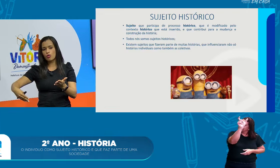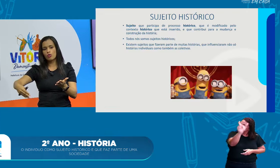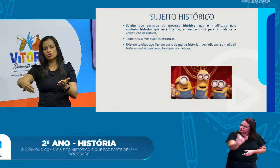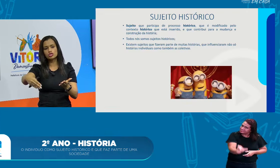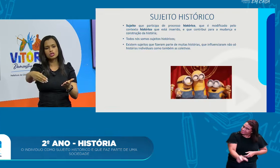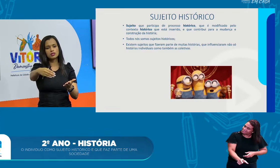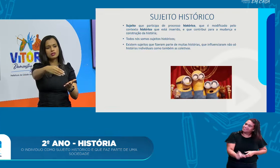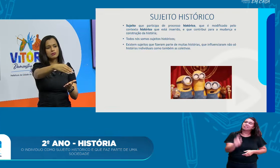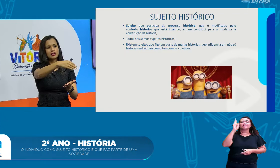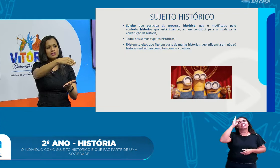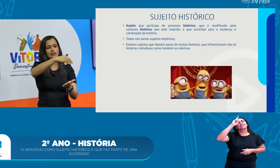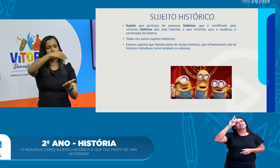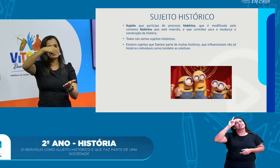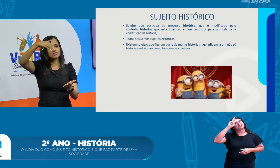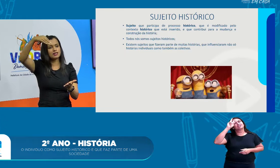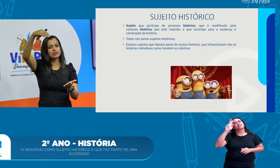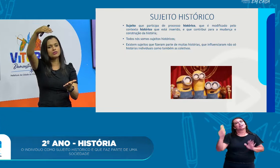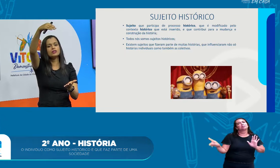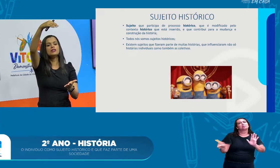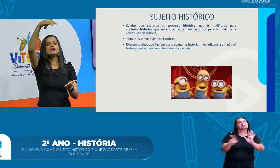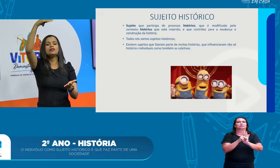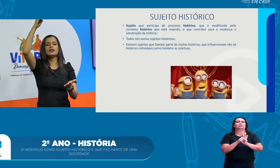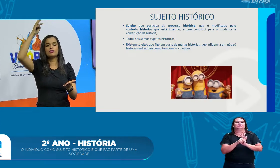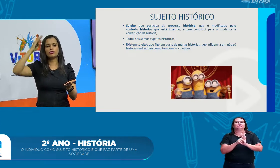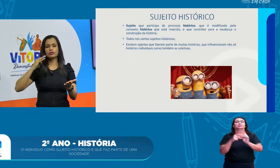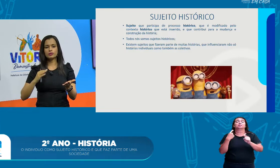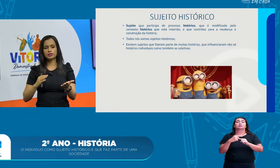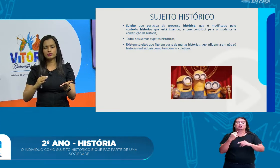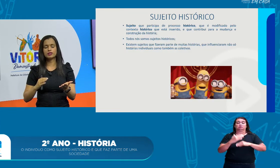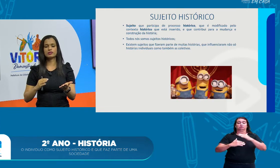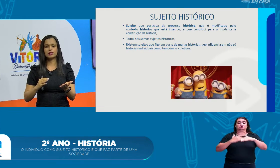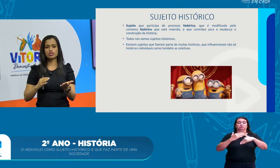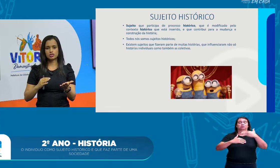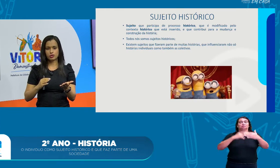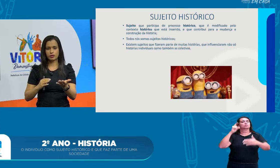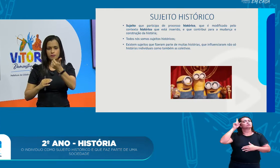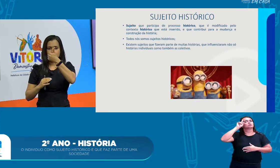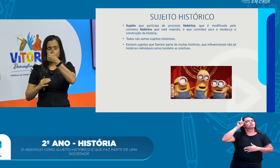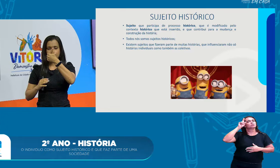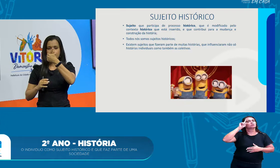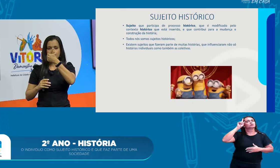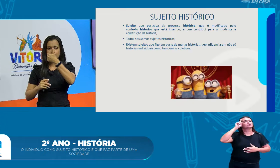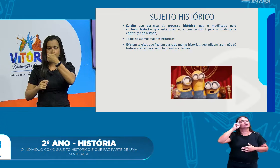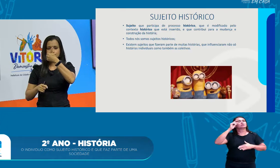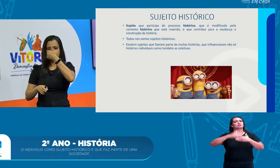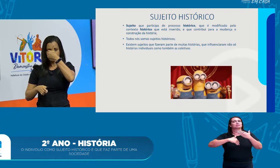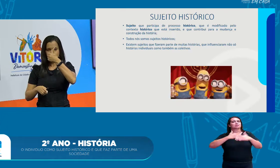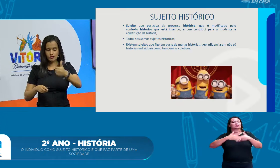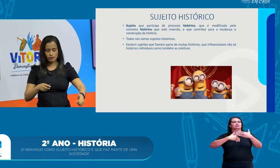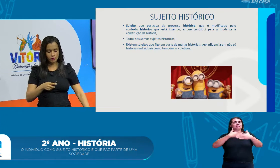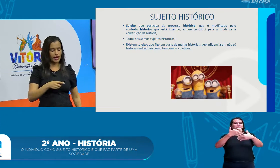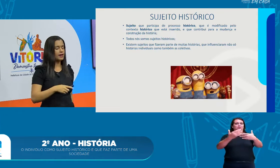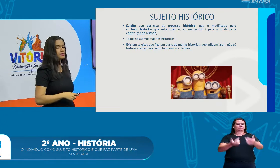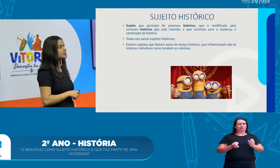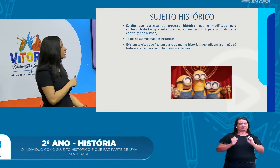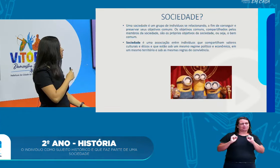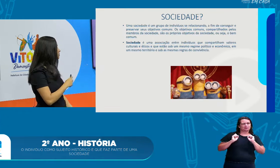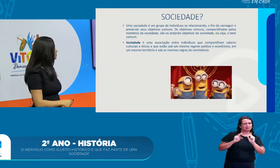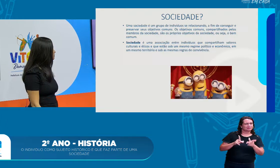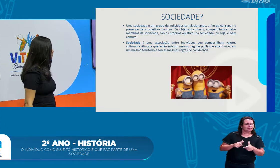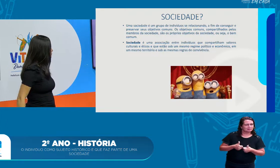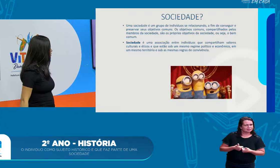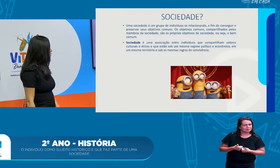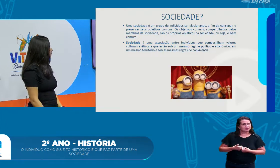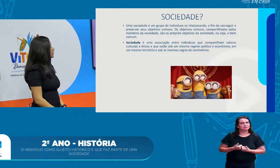está constantemente crescendo e evoluindo dentro da história. Beleza? Vamos lá,